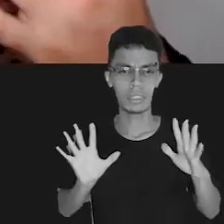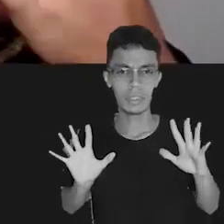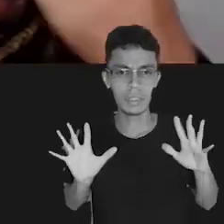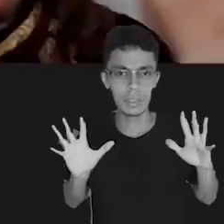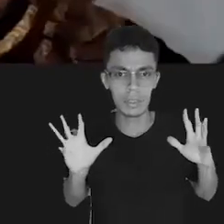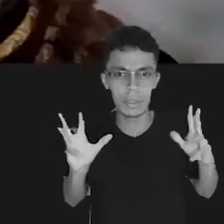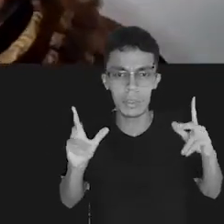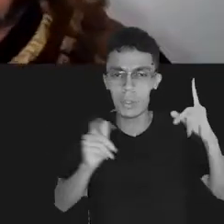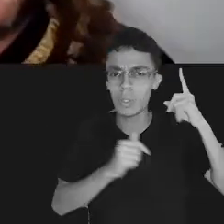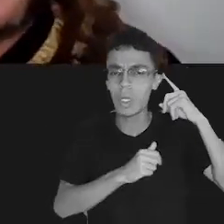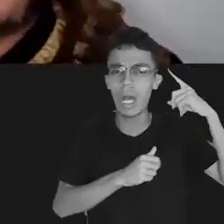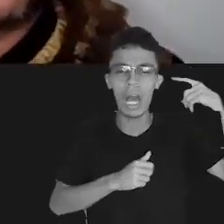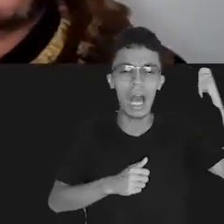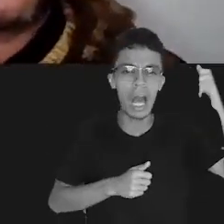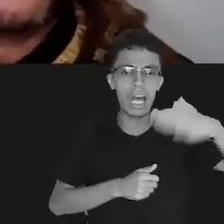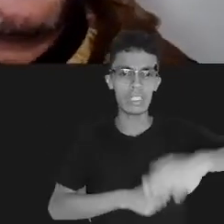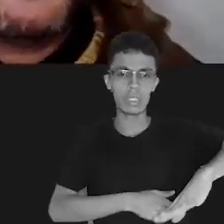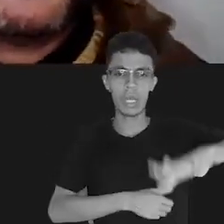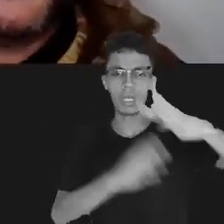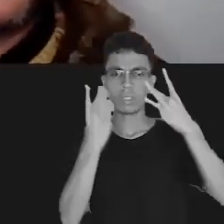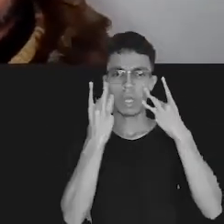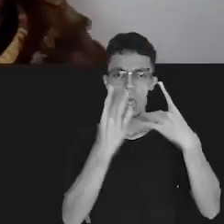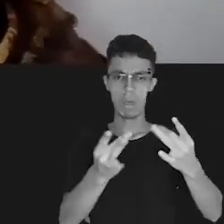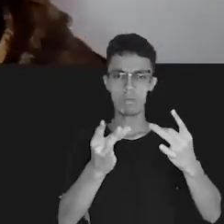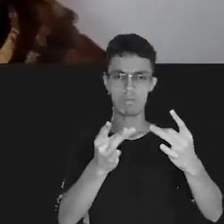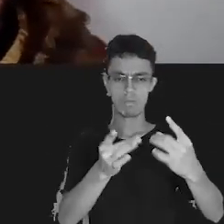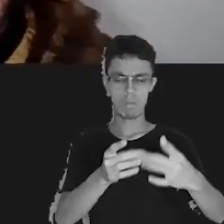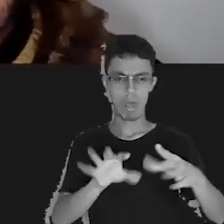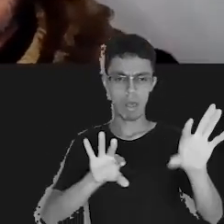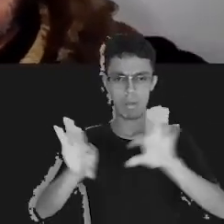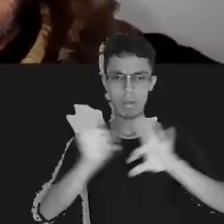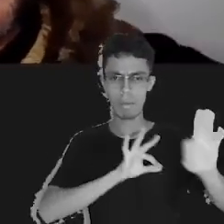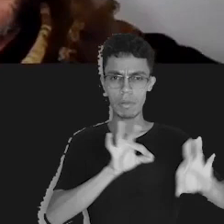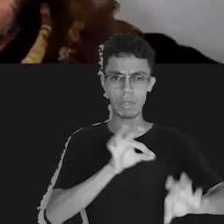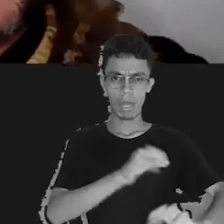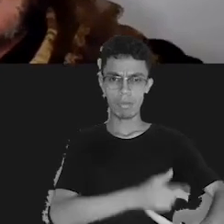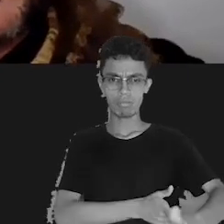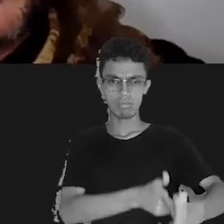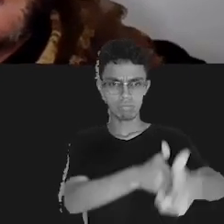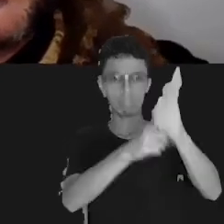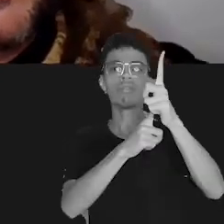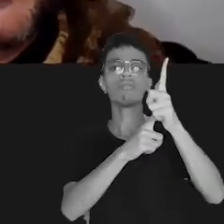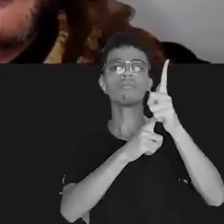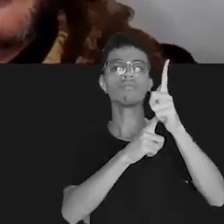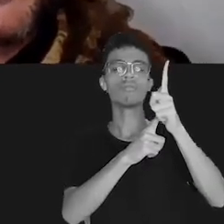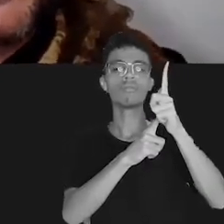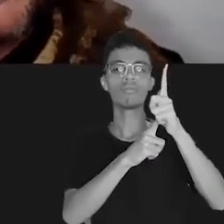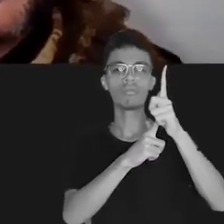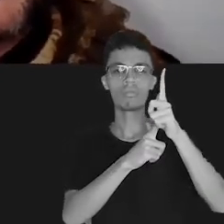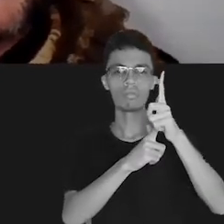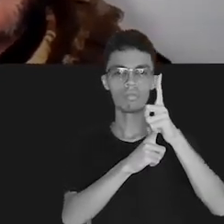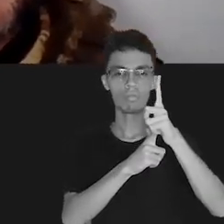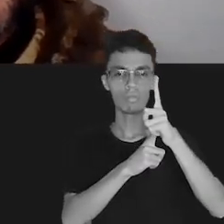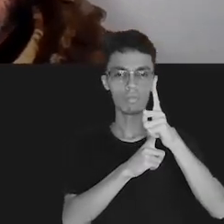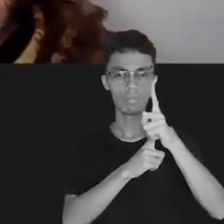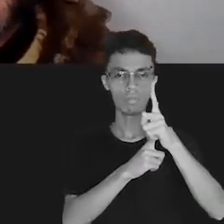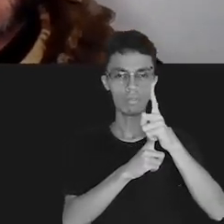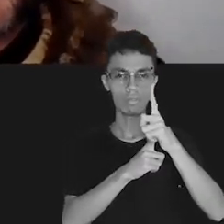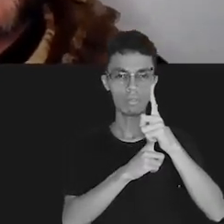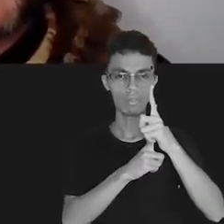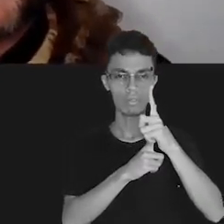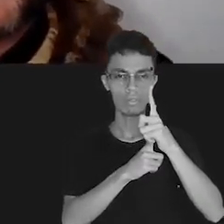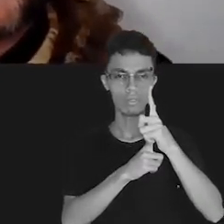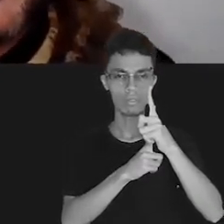abrir fogo. Atenção! Preparar! Apontar!